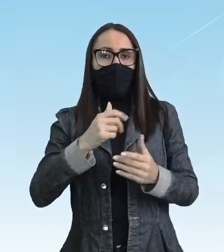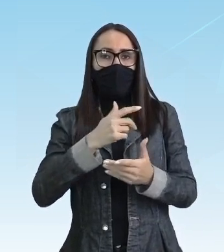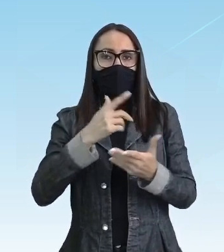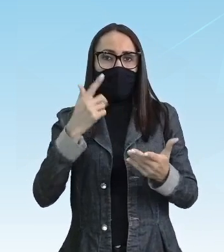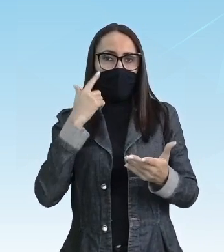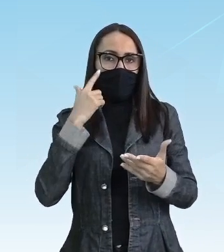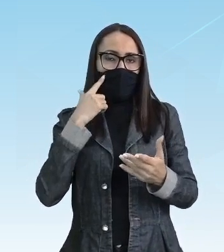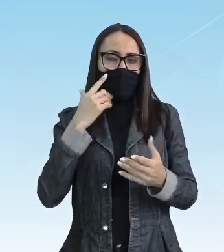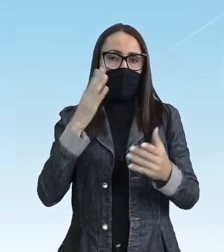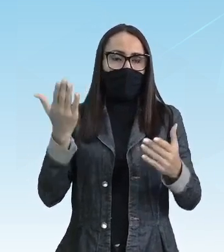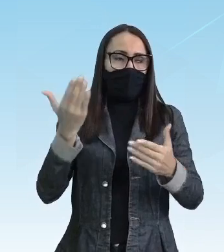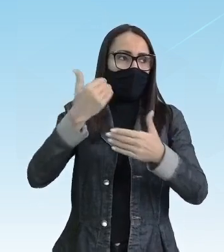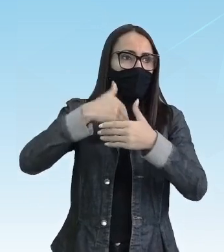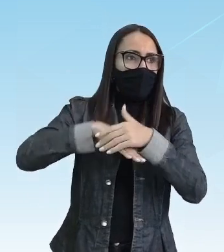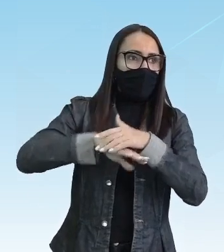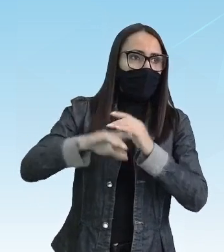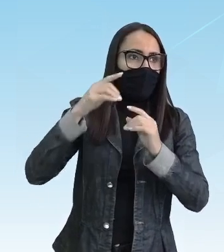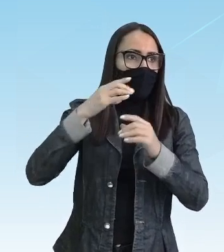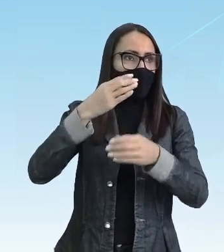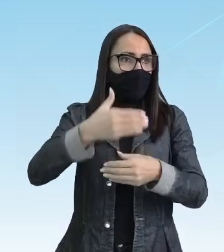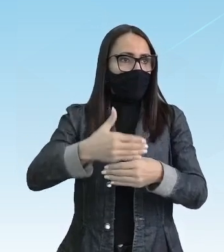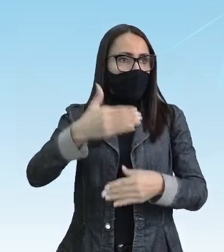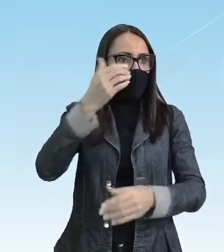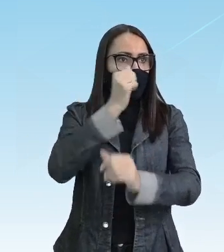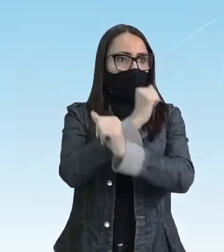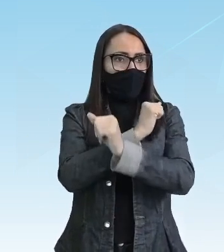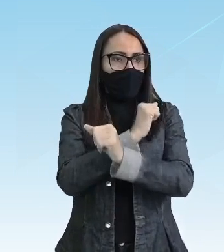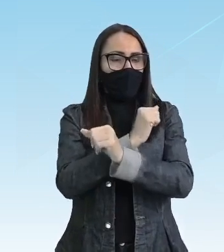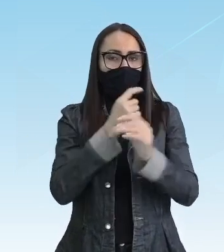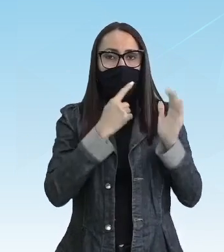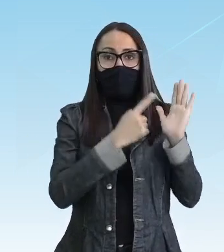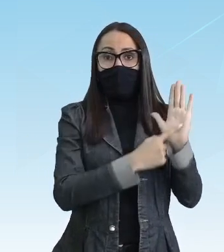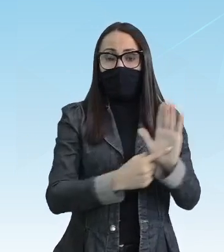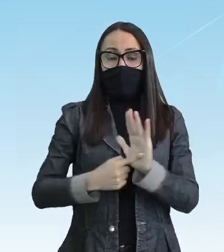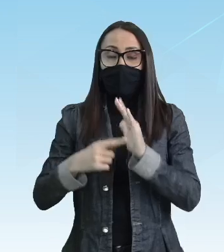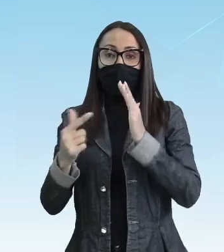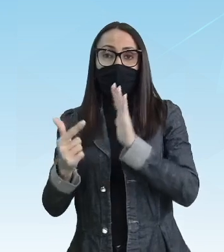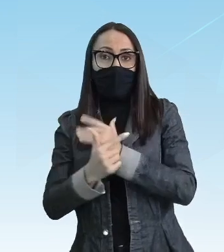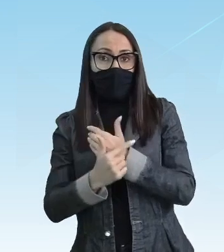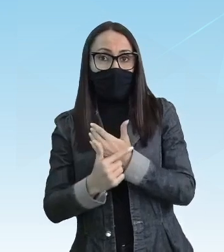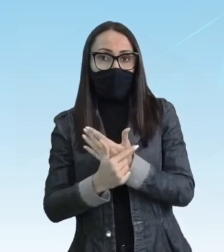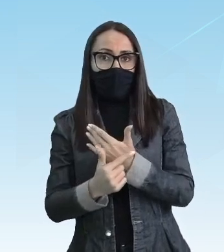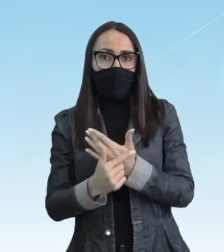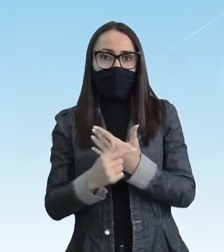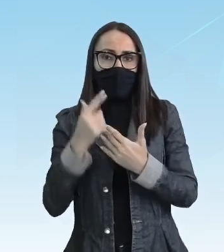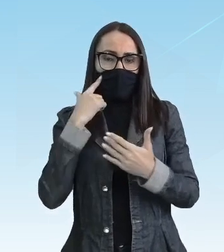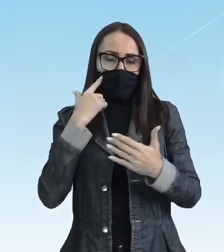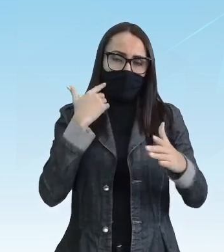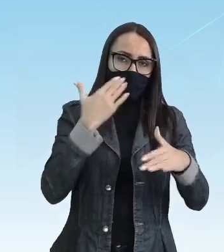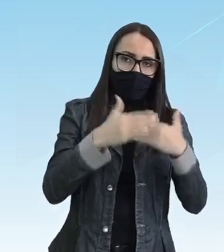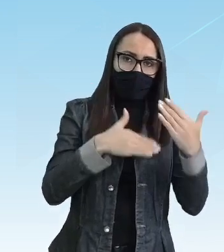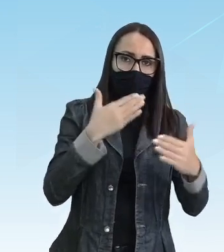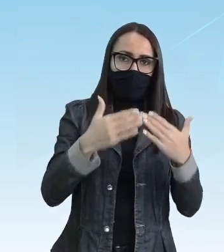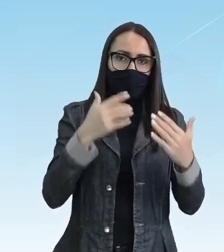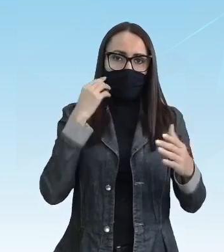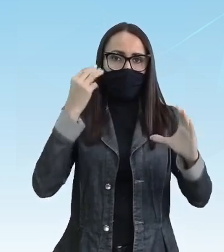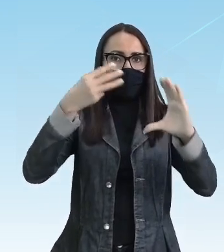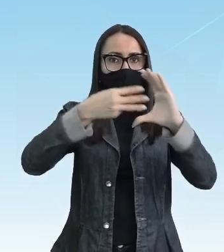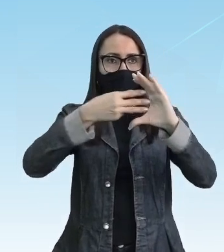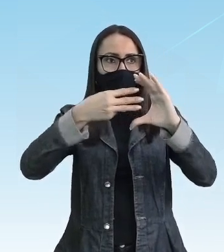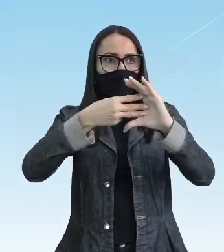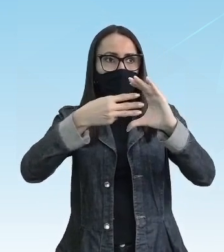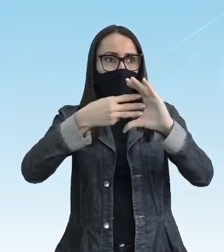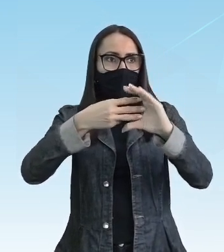no interior dos ossos. Apresenta ali a função de produzir as células do